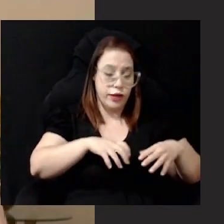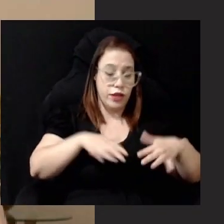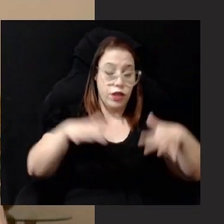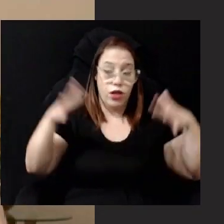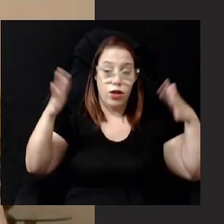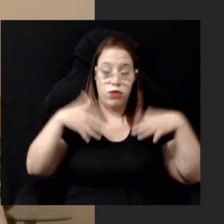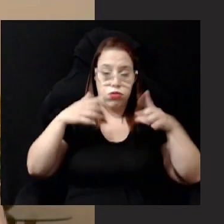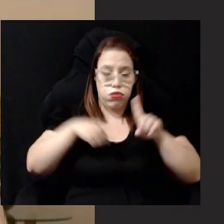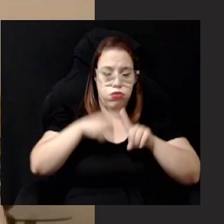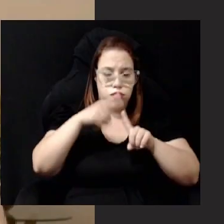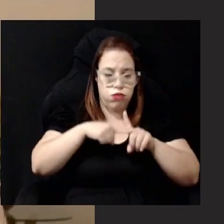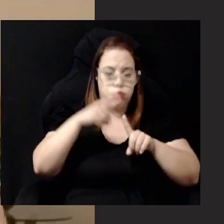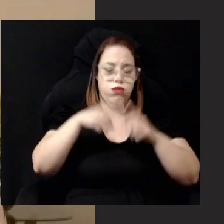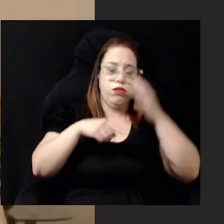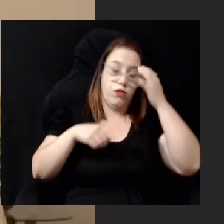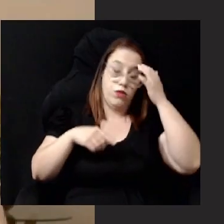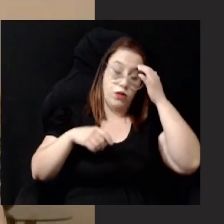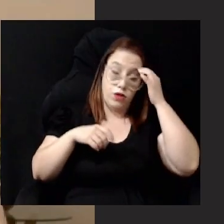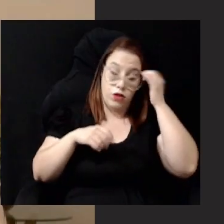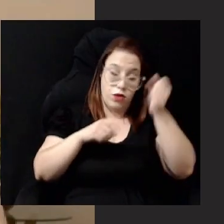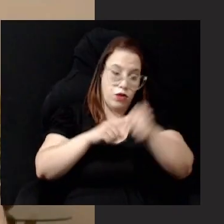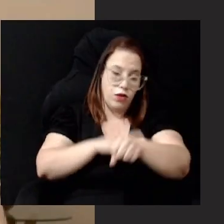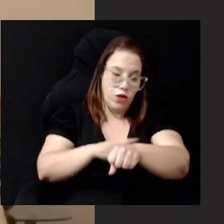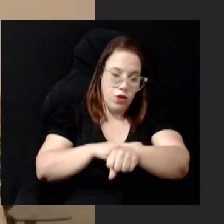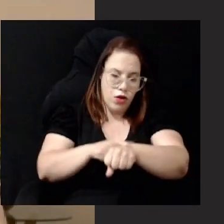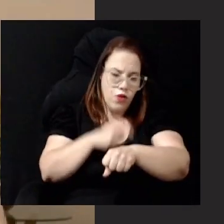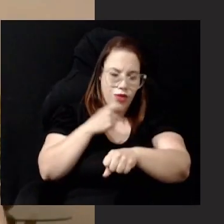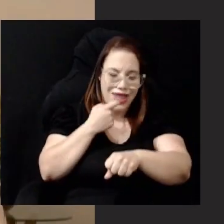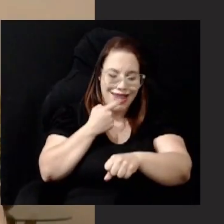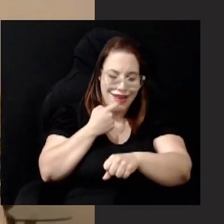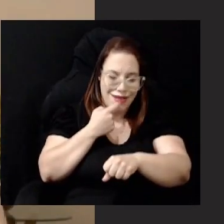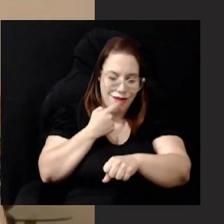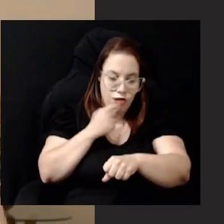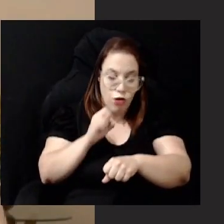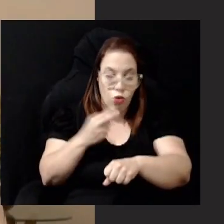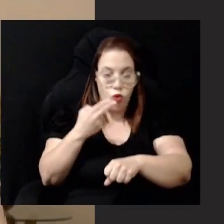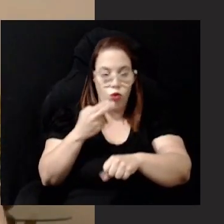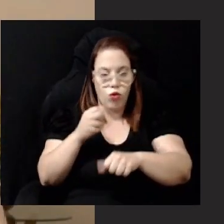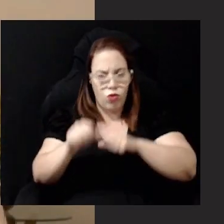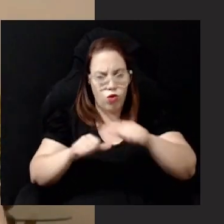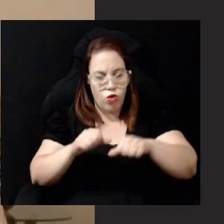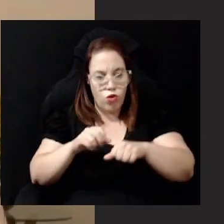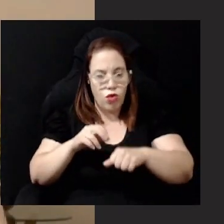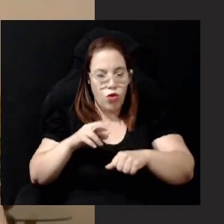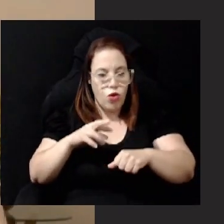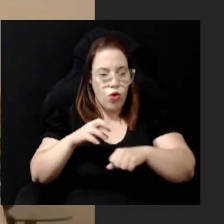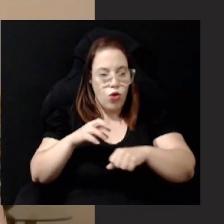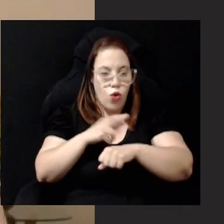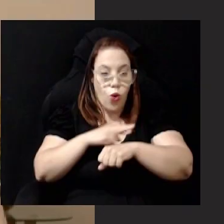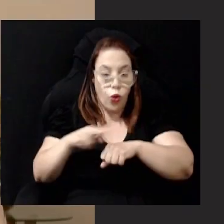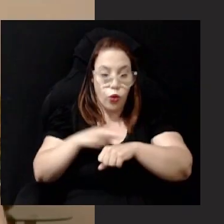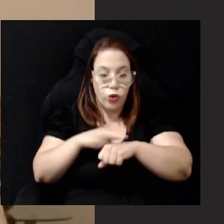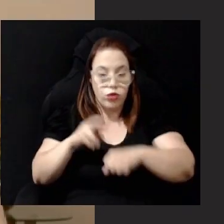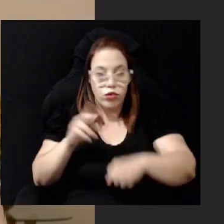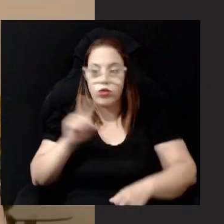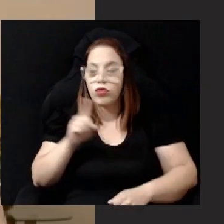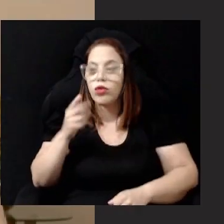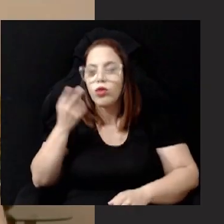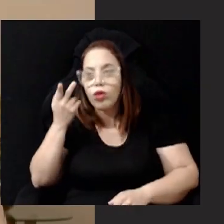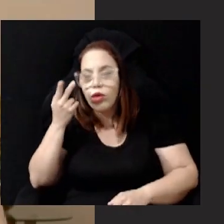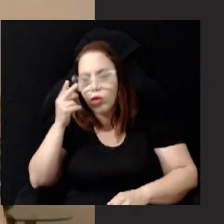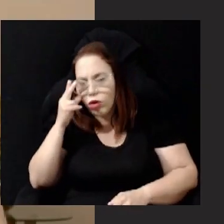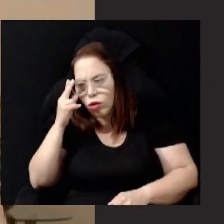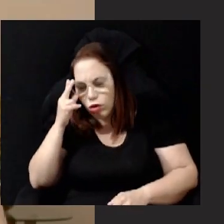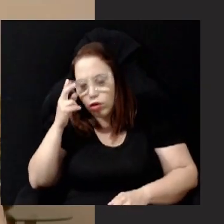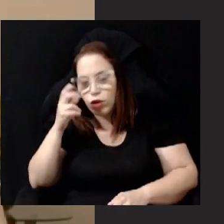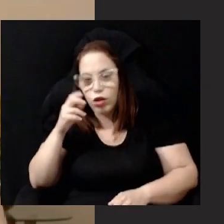mais quente, pode surgir vermelhidão, ou mudança para outra cor, ficar mais arroxeado. Não é incomum a